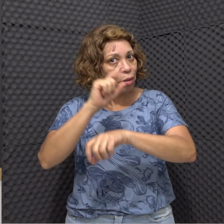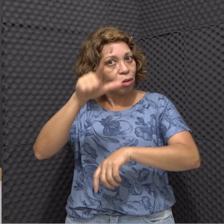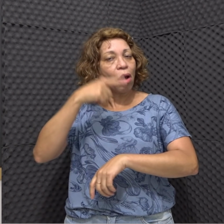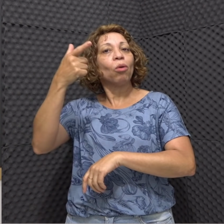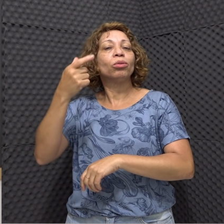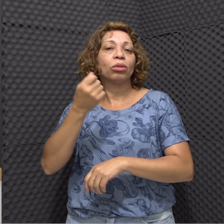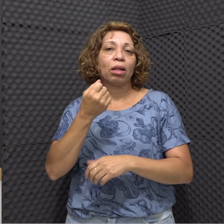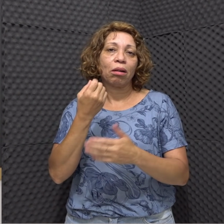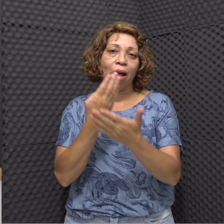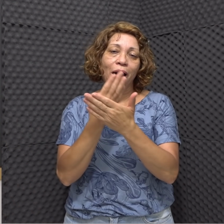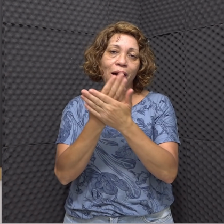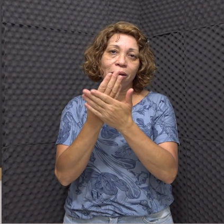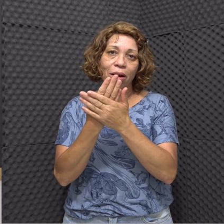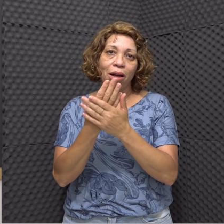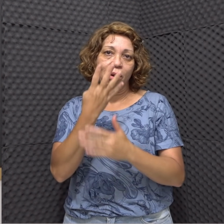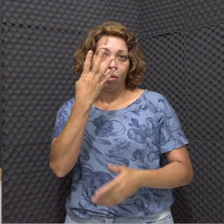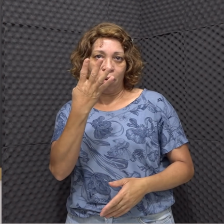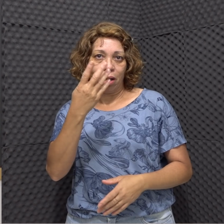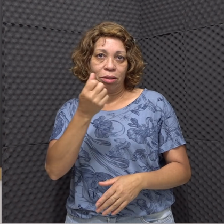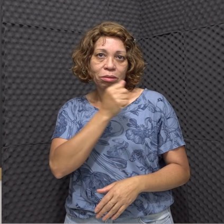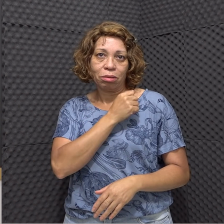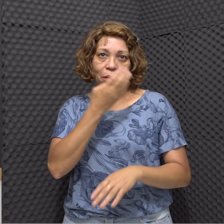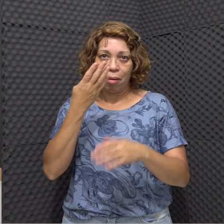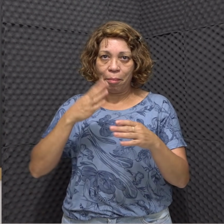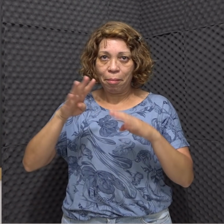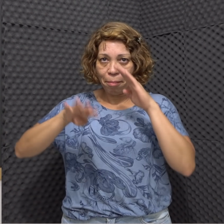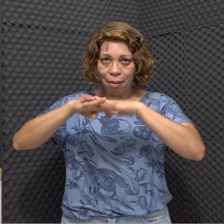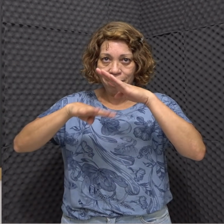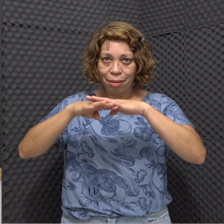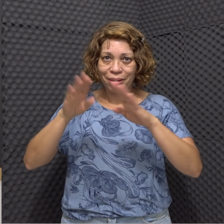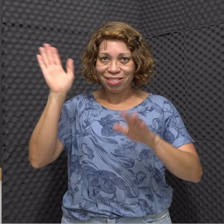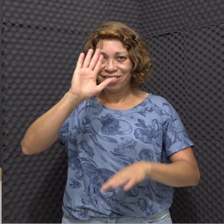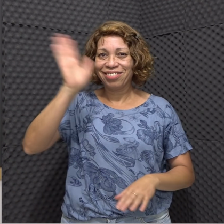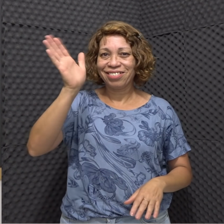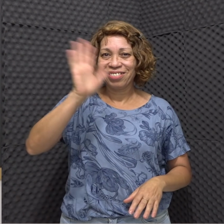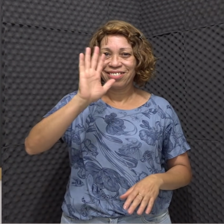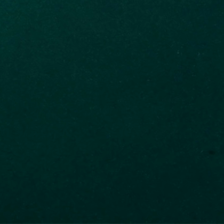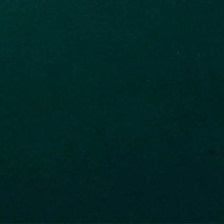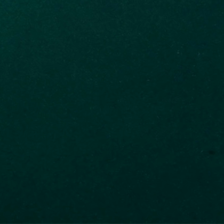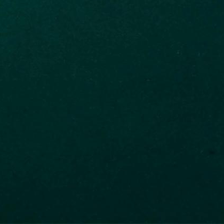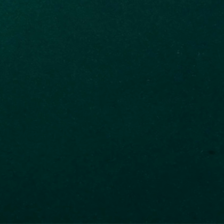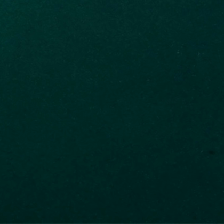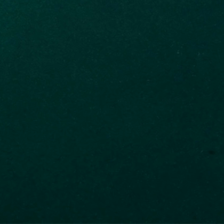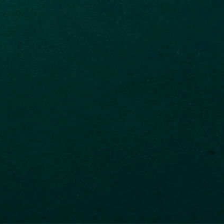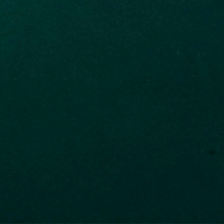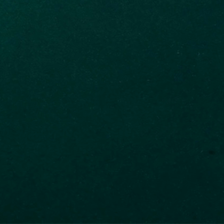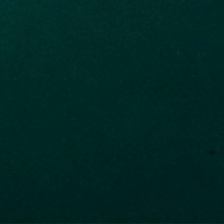trabalho. E eu te espero aqui na aula 4 de matemática. Até a próxima!